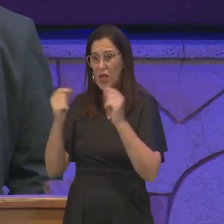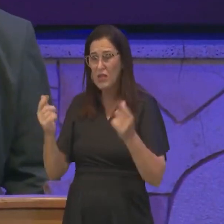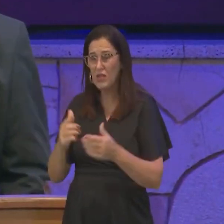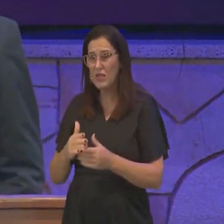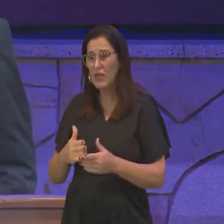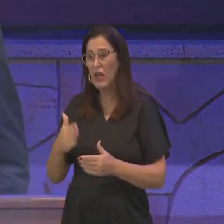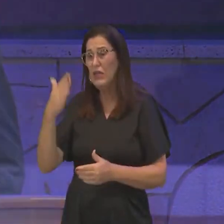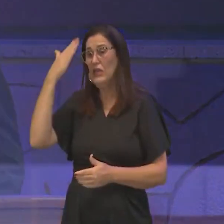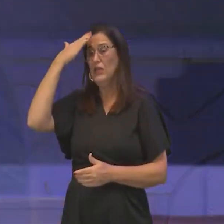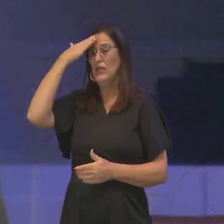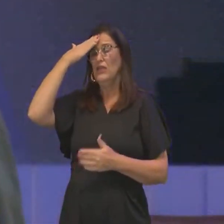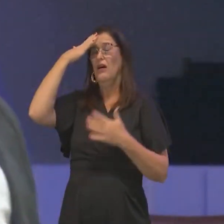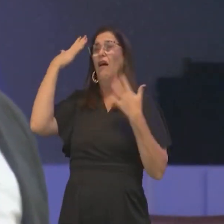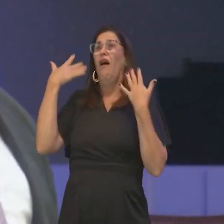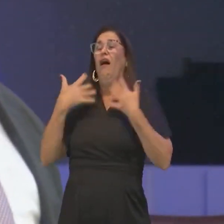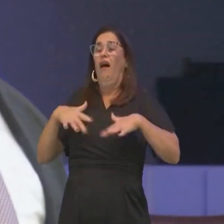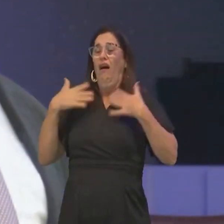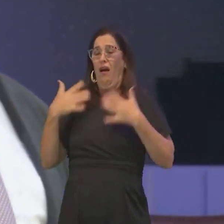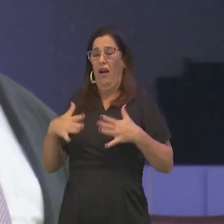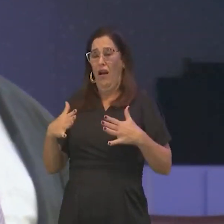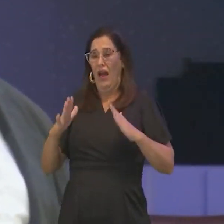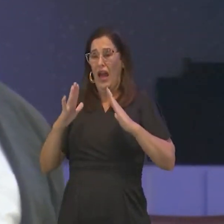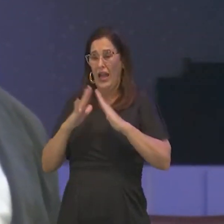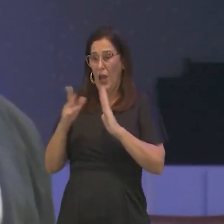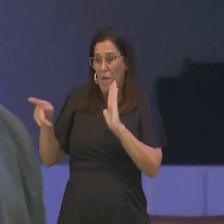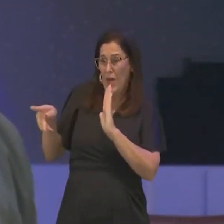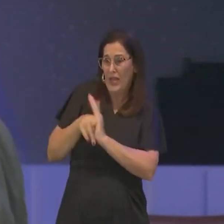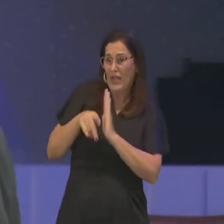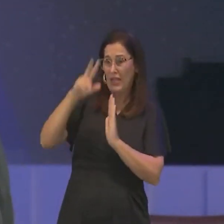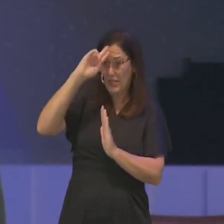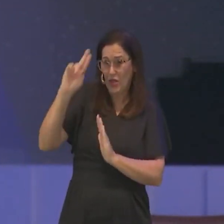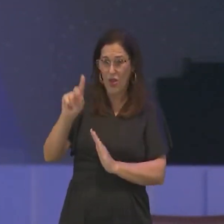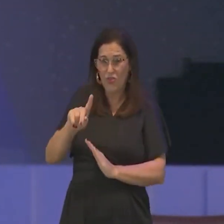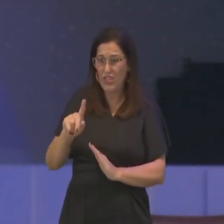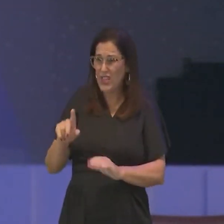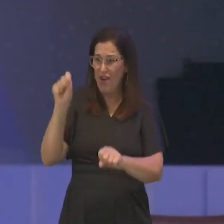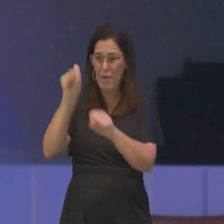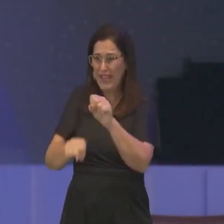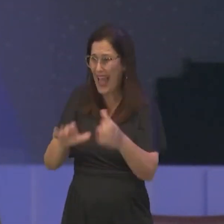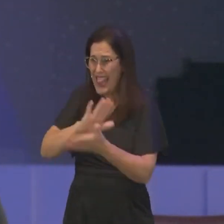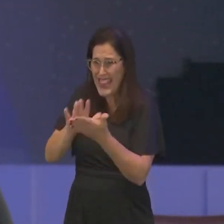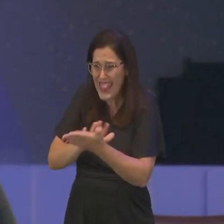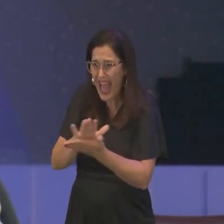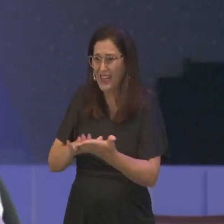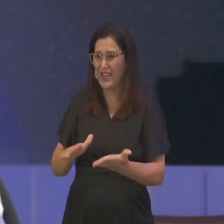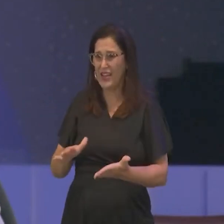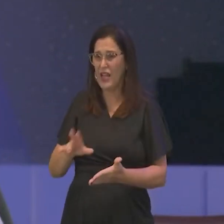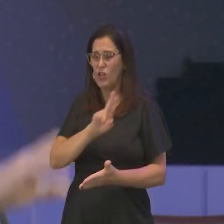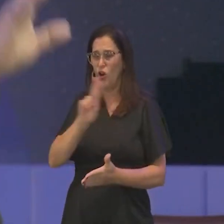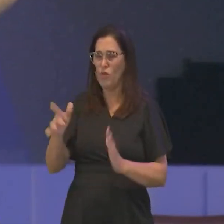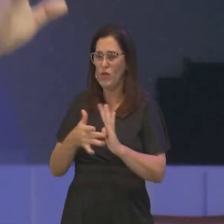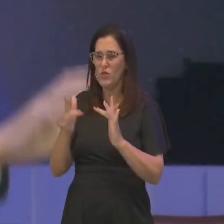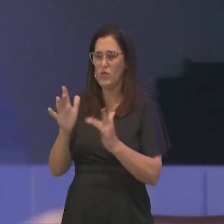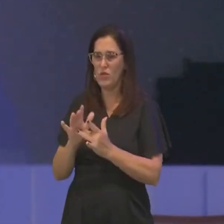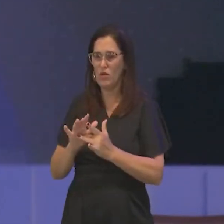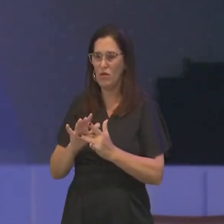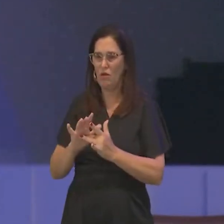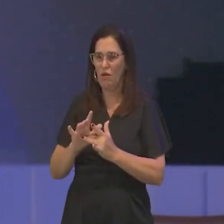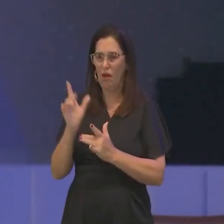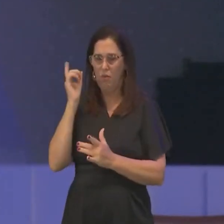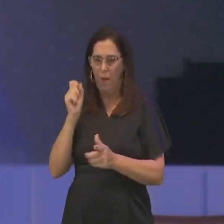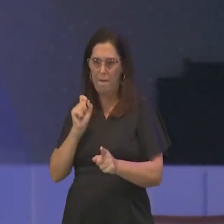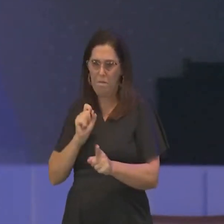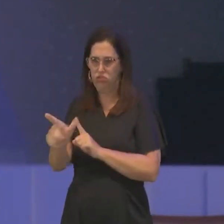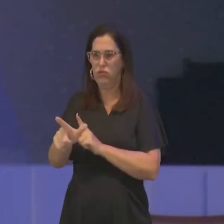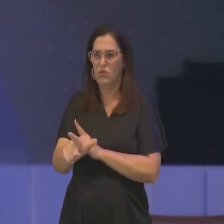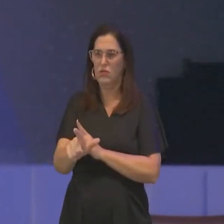mão na cabeça daquele homem e disse, essa casa pertence ao Senhor e você não vai tirar a vida de ninguém em nome de Jesus. E aquele demônio foi expulso para a